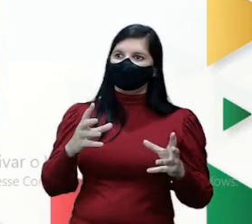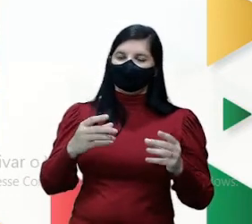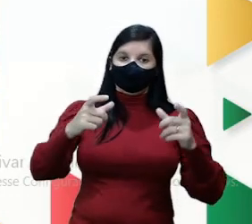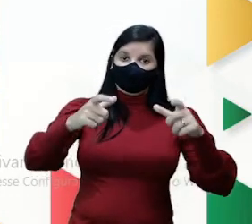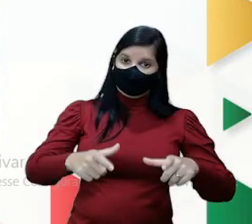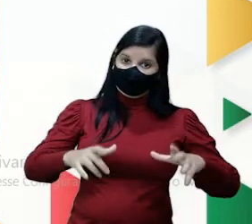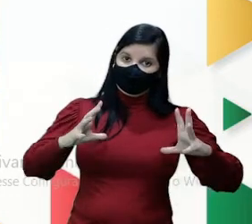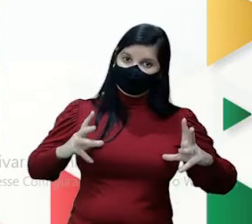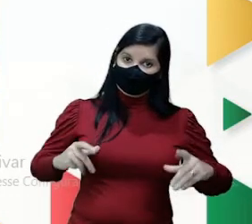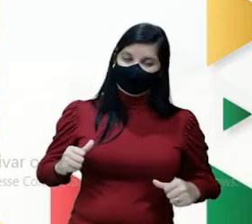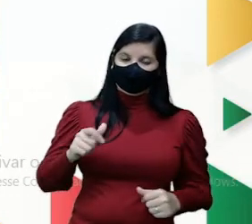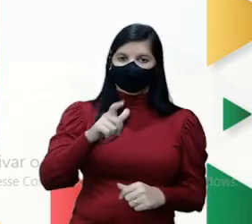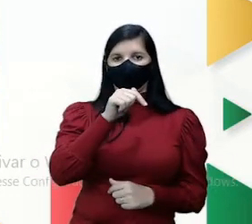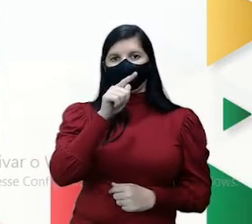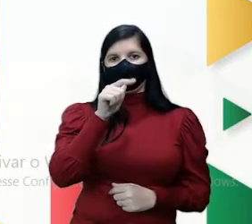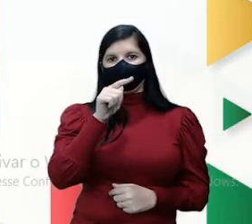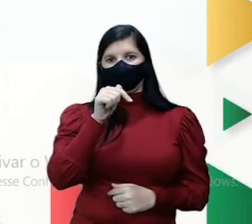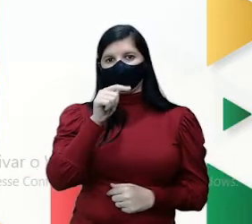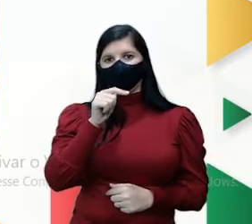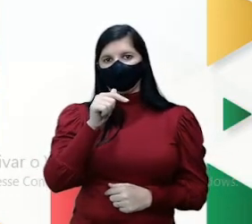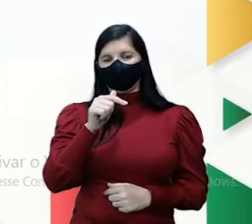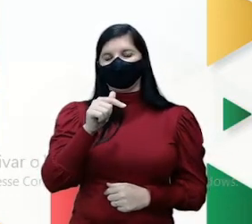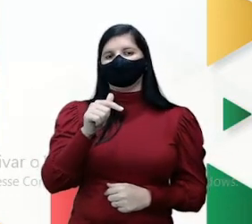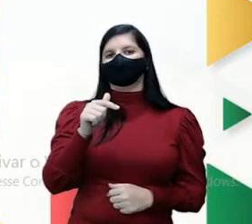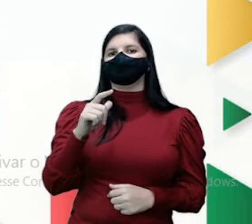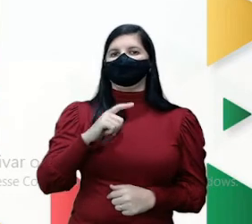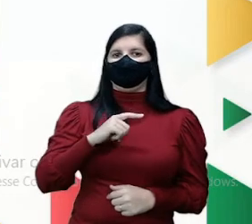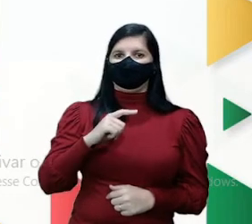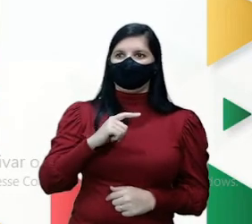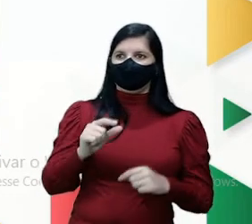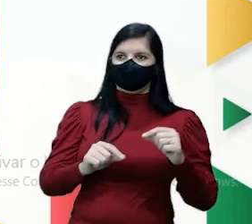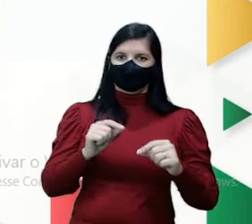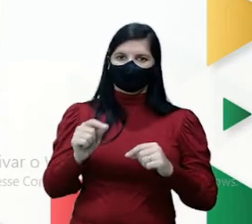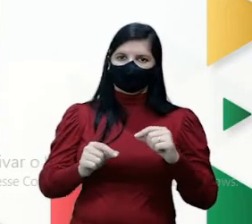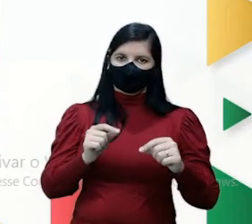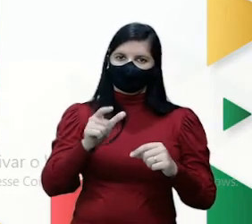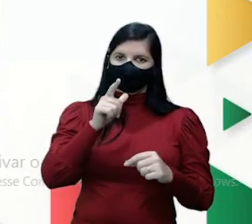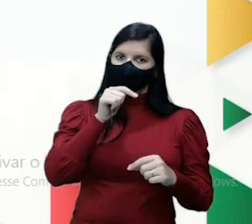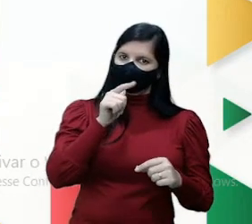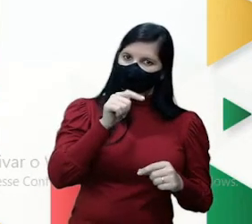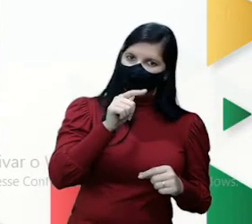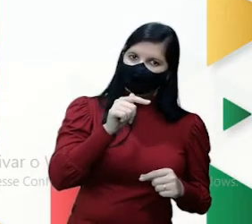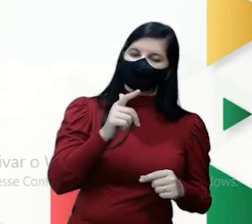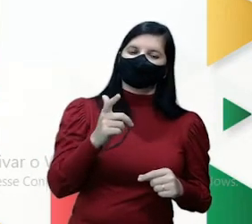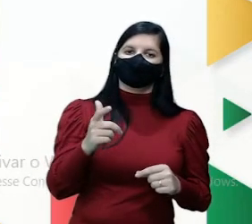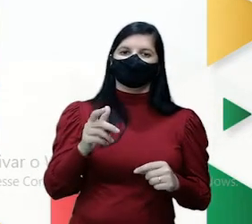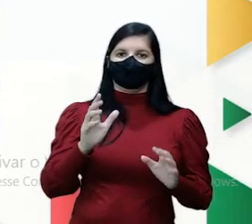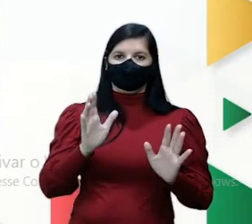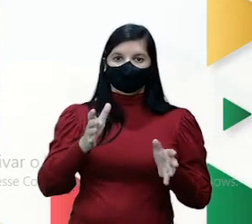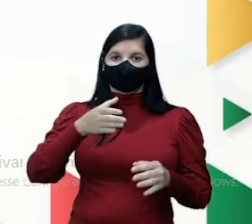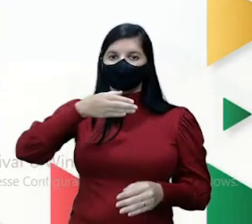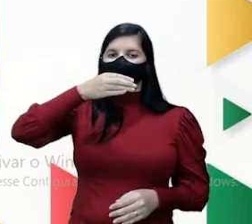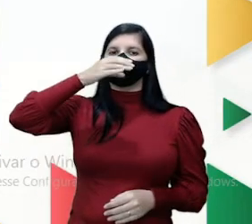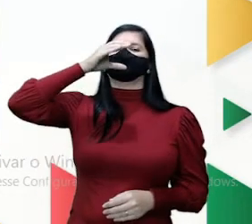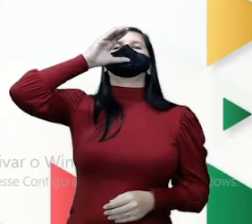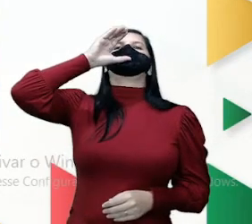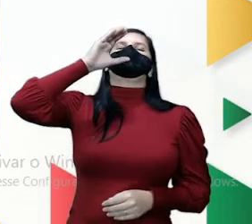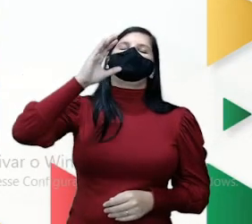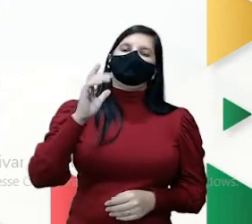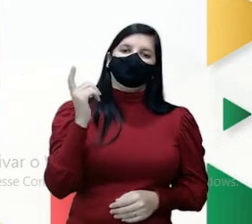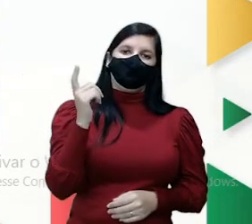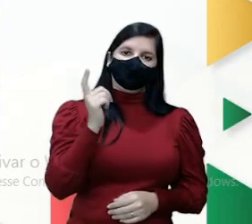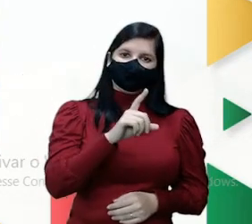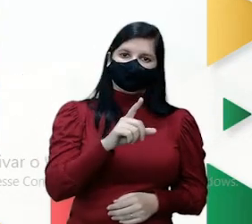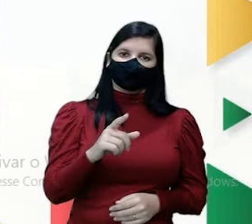estação de tratamento de água. Na estação de tratamento de água quer dizer o seguinte, a água que a gente vai beber, que a gente vai